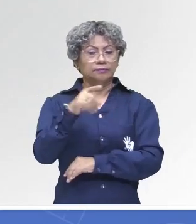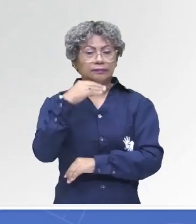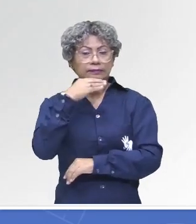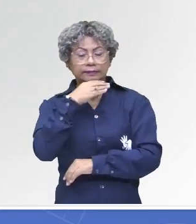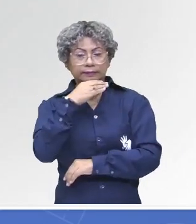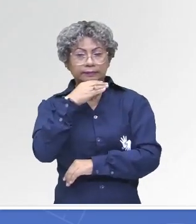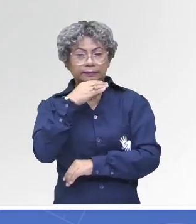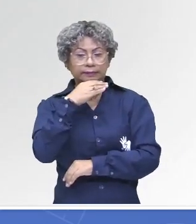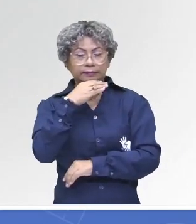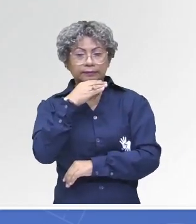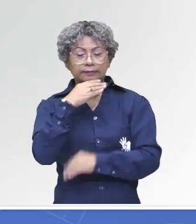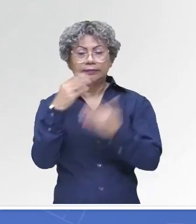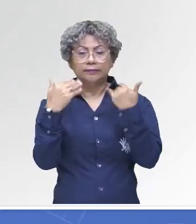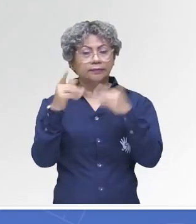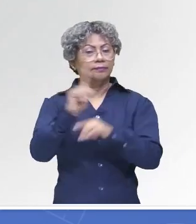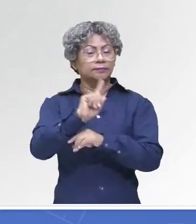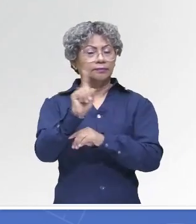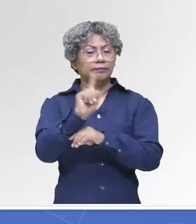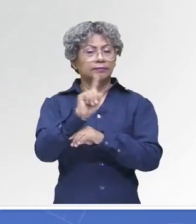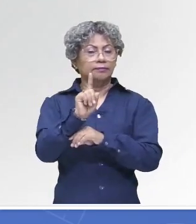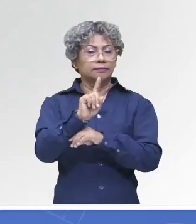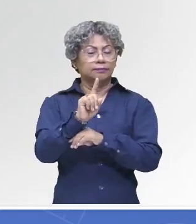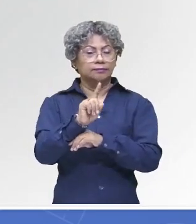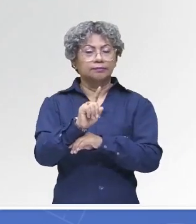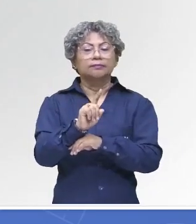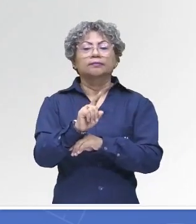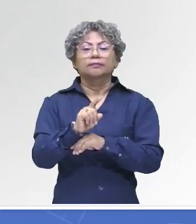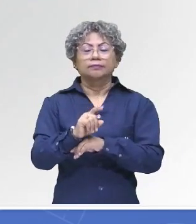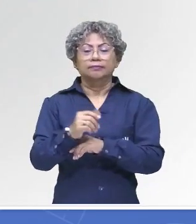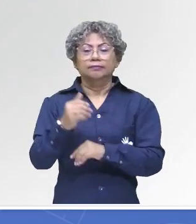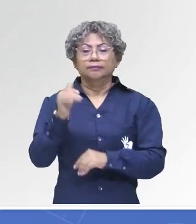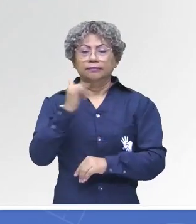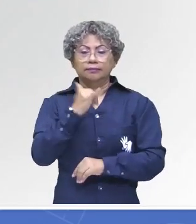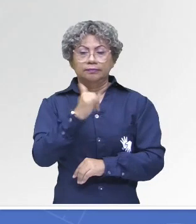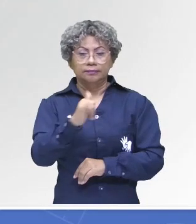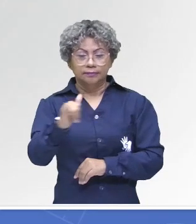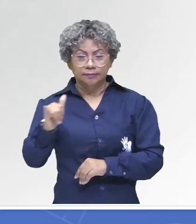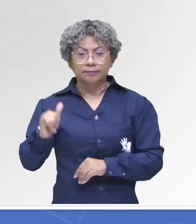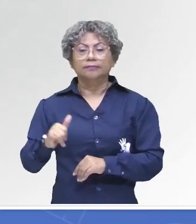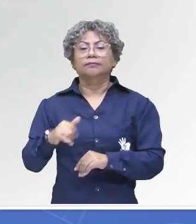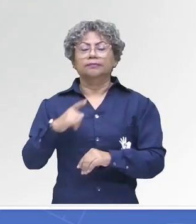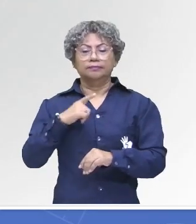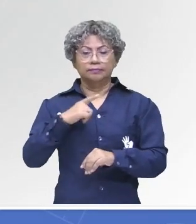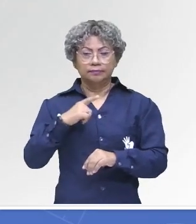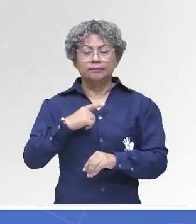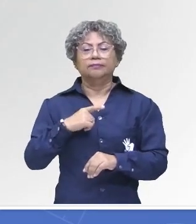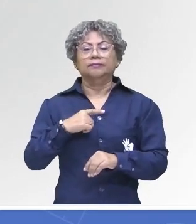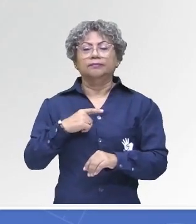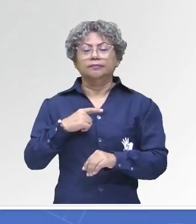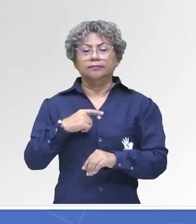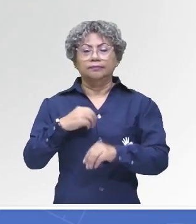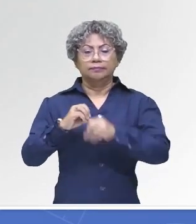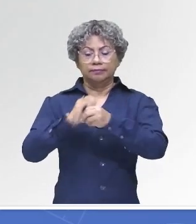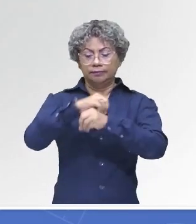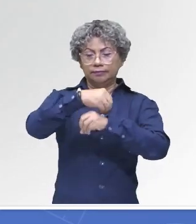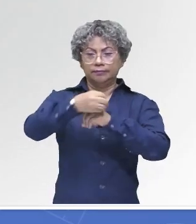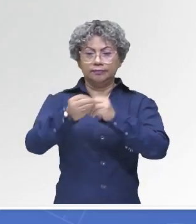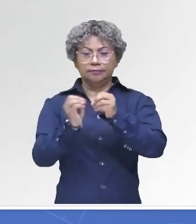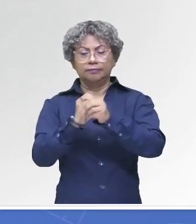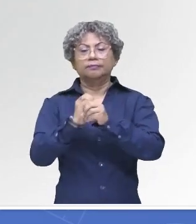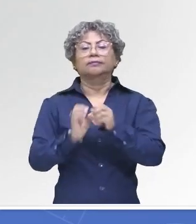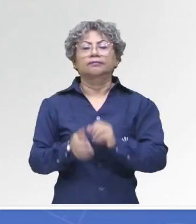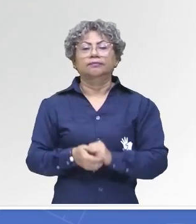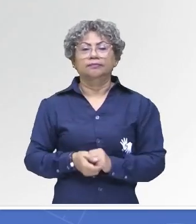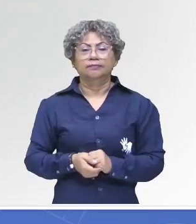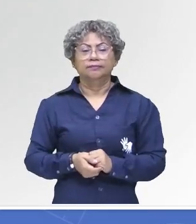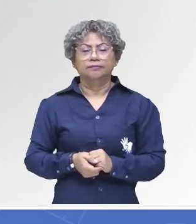de agitação das moléculas. Ou seja, é a energia cinética média translacional das moléculas, tá certo? E